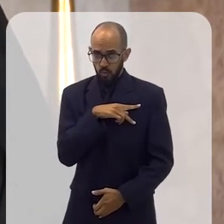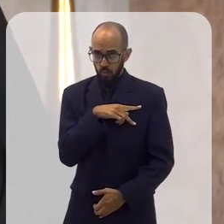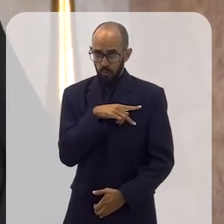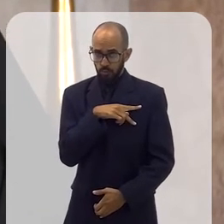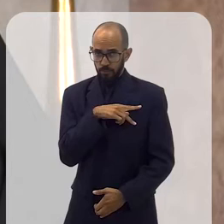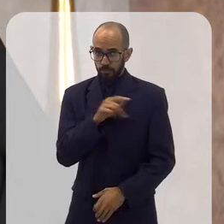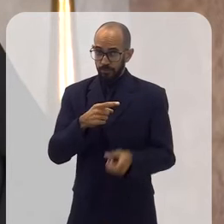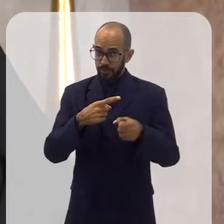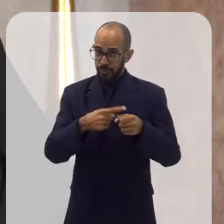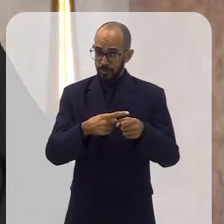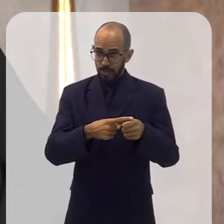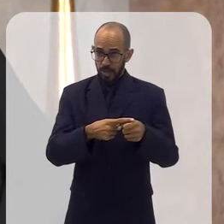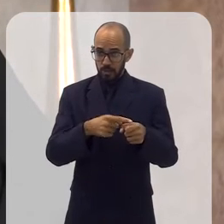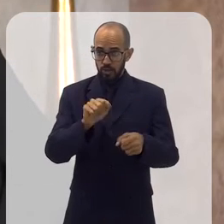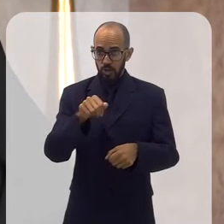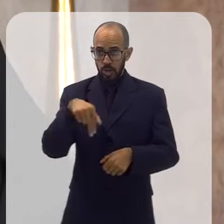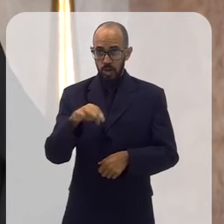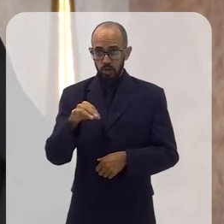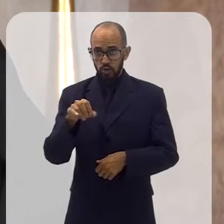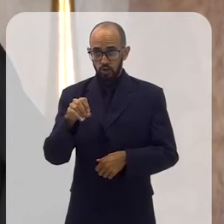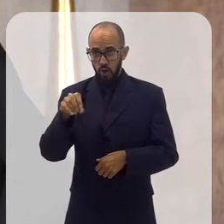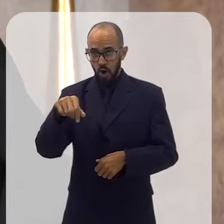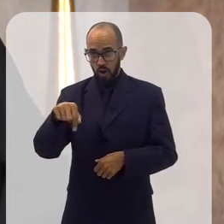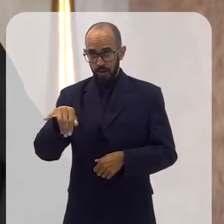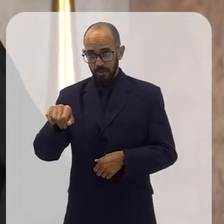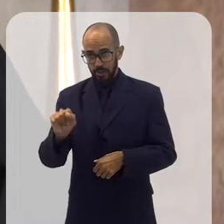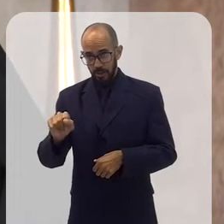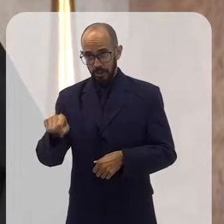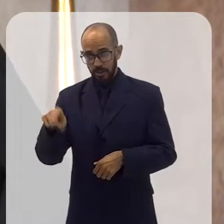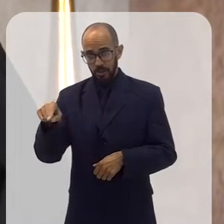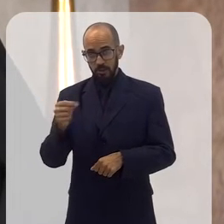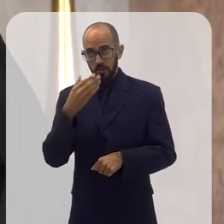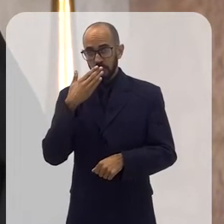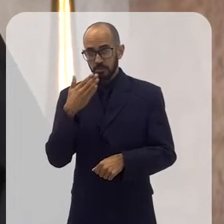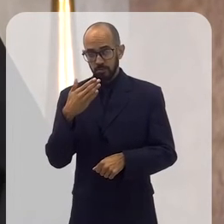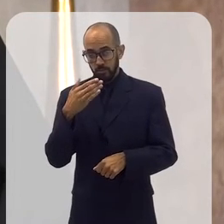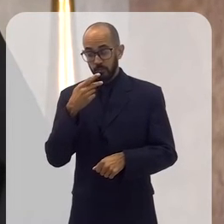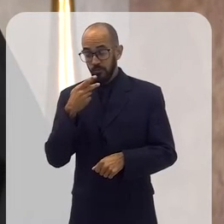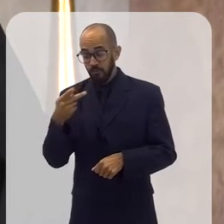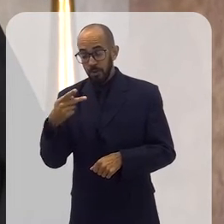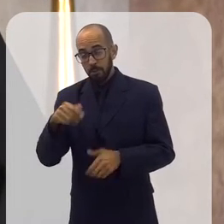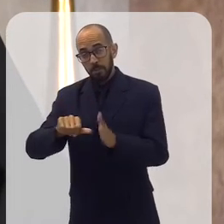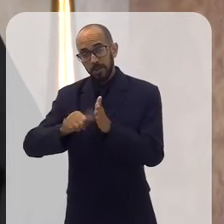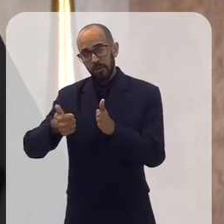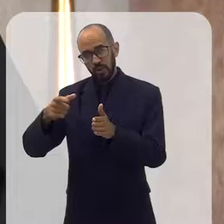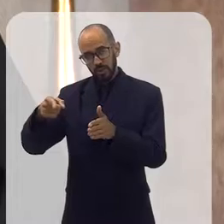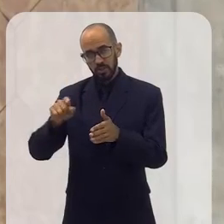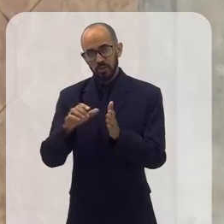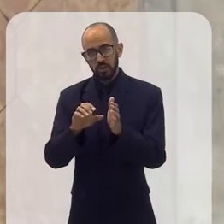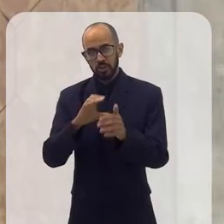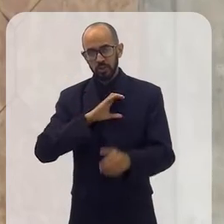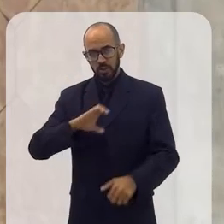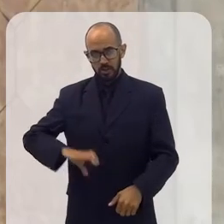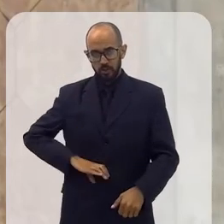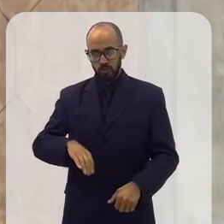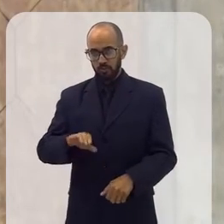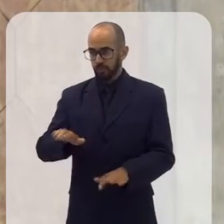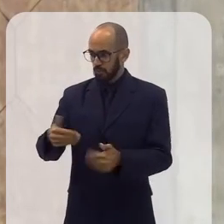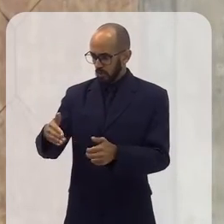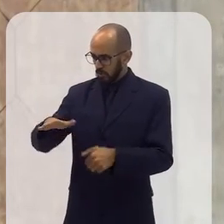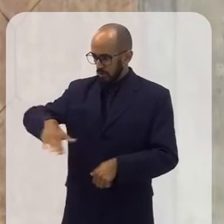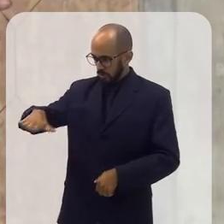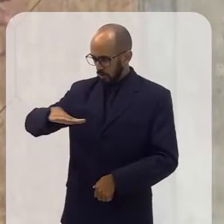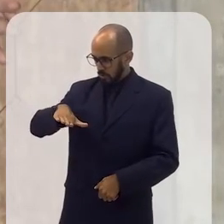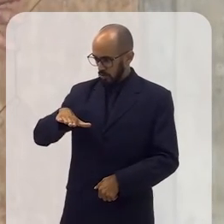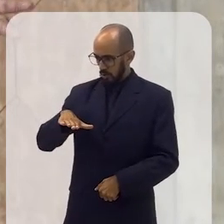na cidade de Antioquia, onde os cristãos foram chamados pela primeira vez de cristão. Então,